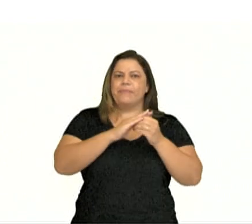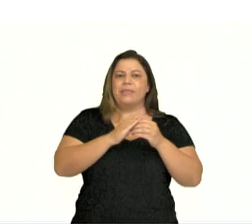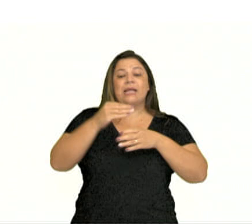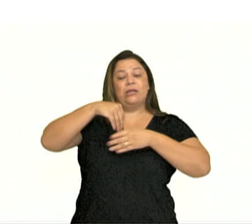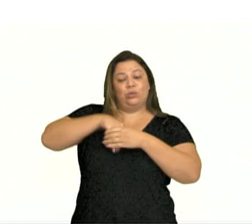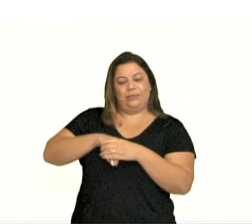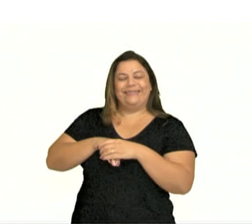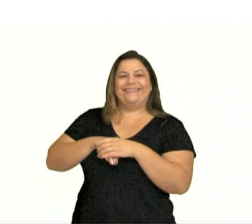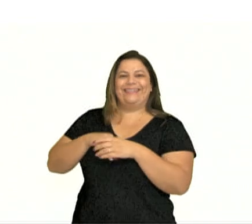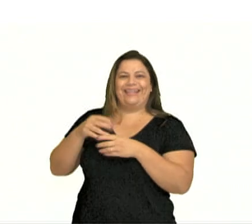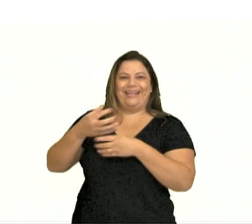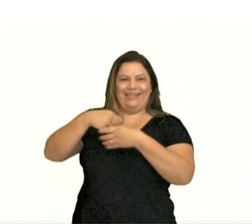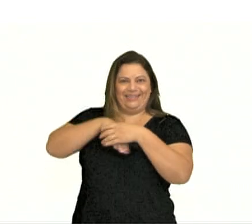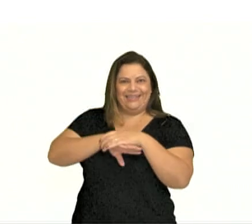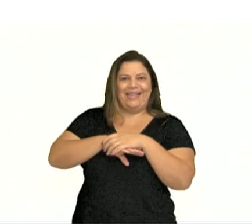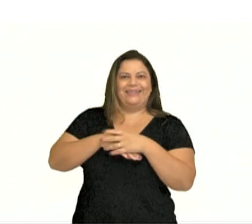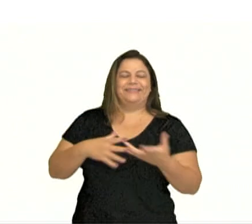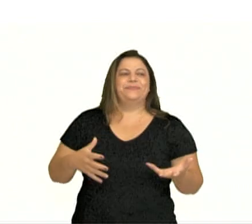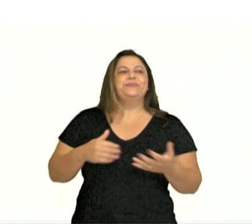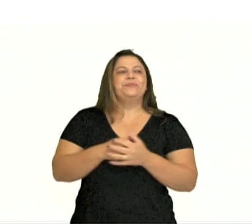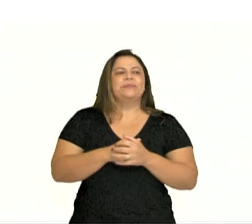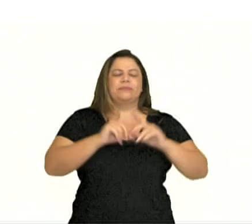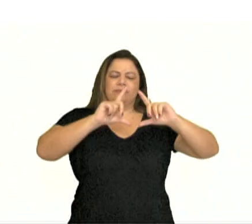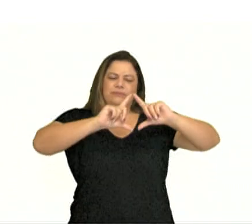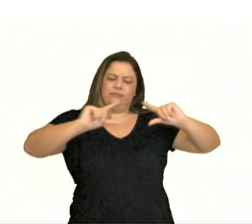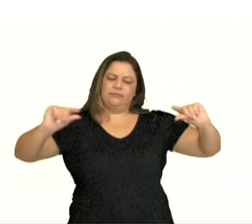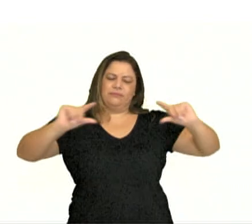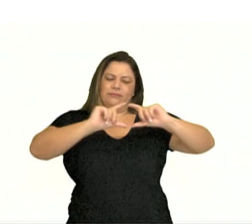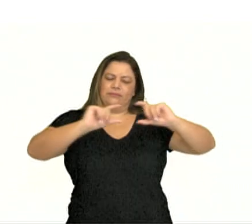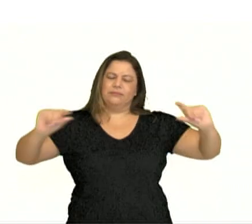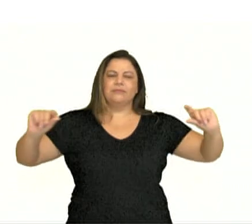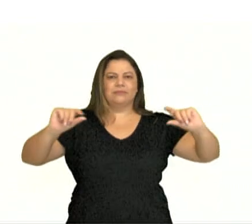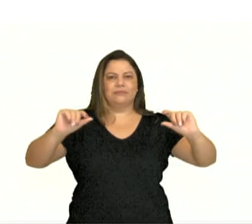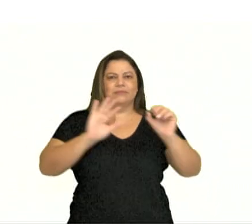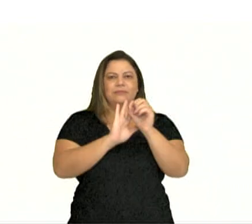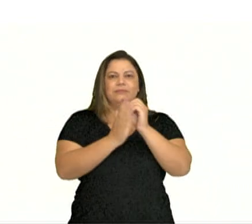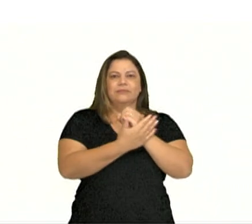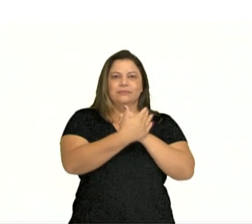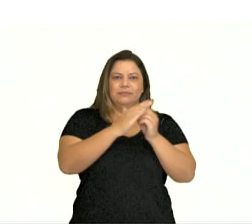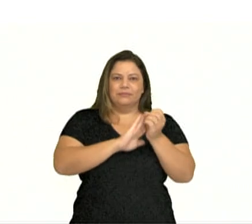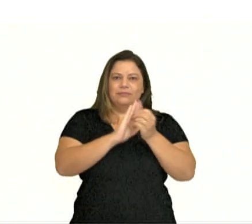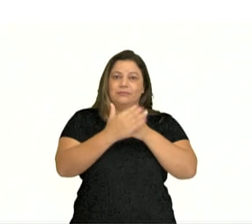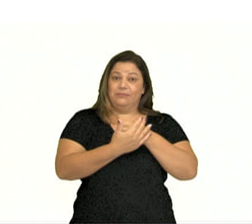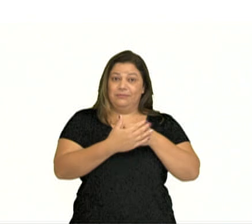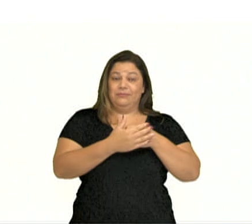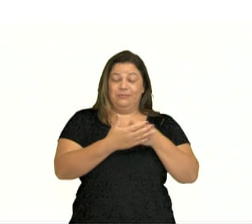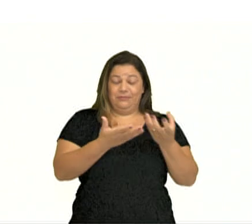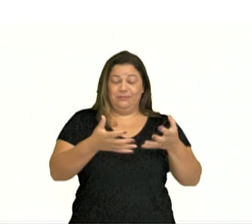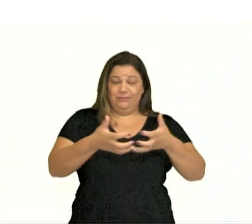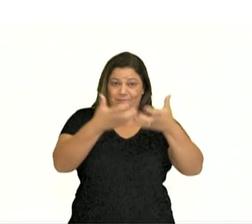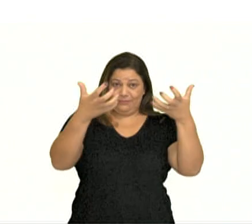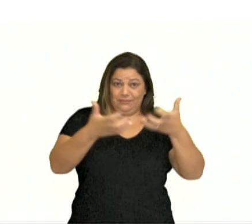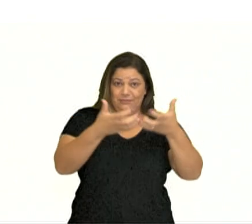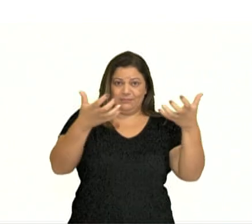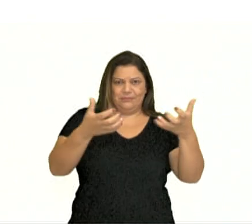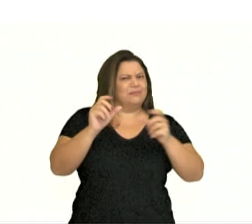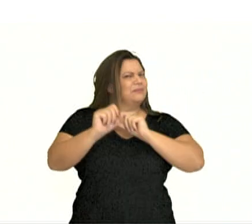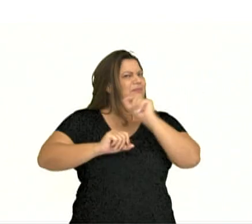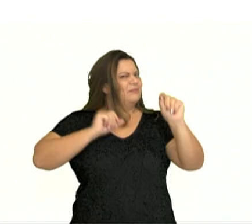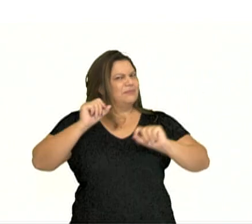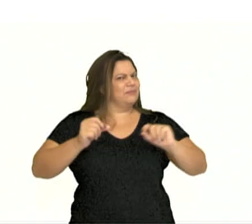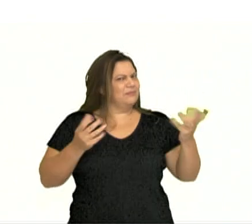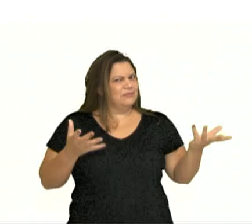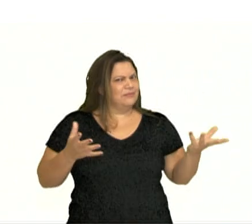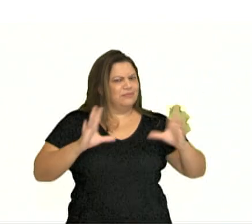interna. Então a gente vai ver uma camada que vai revestir esse vegetal. E qual é a função desse